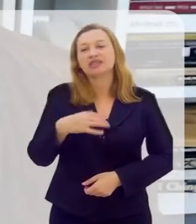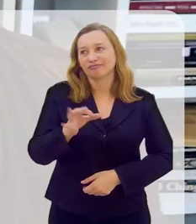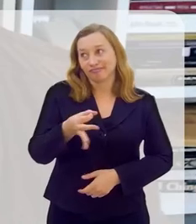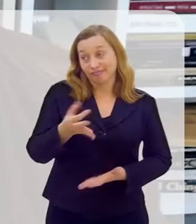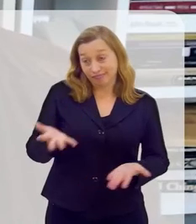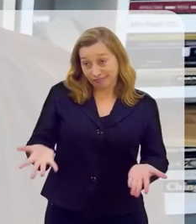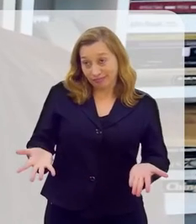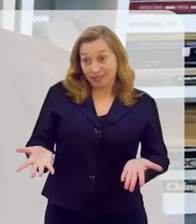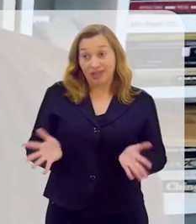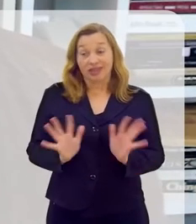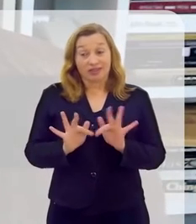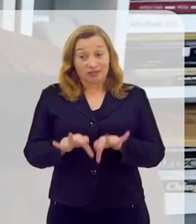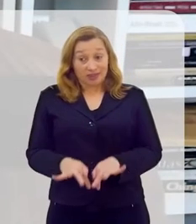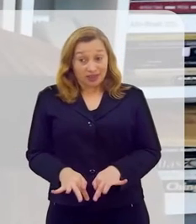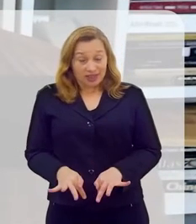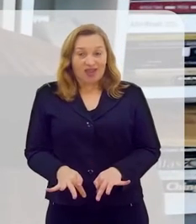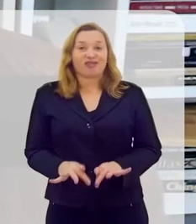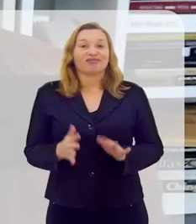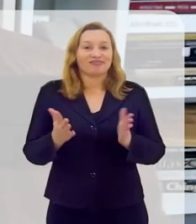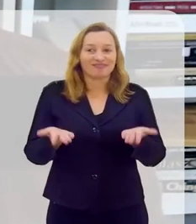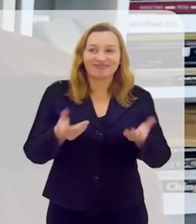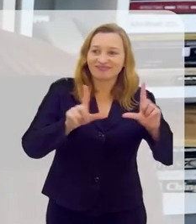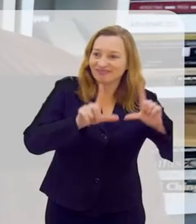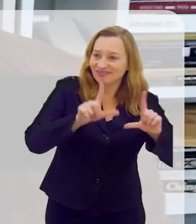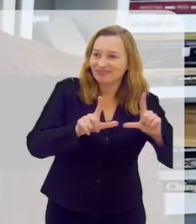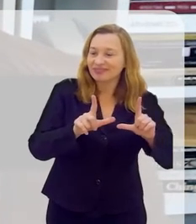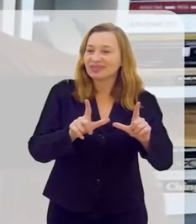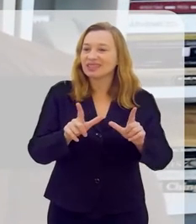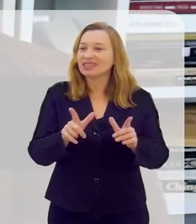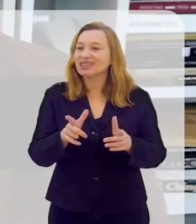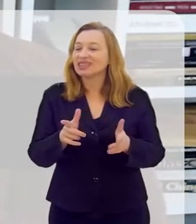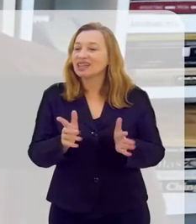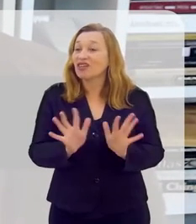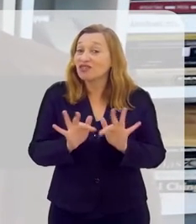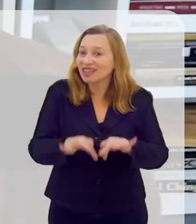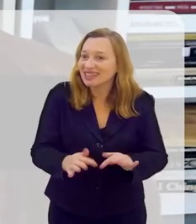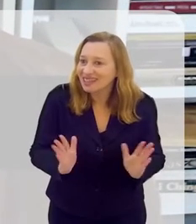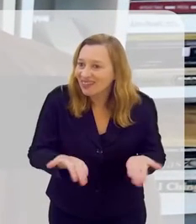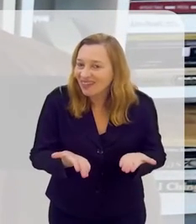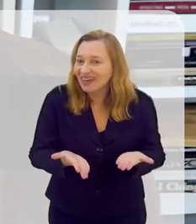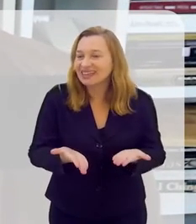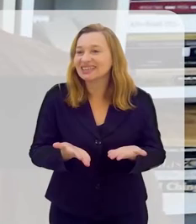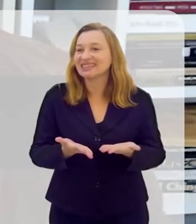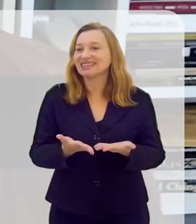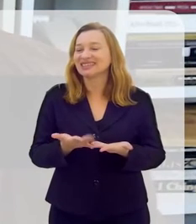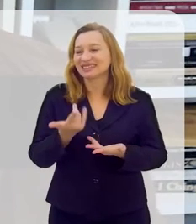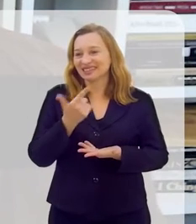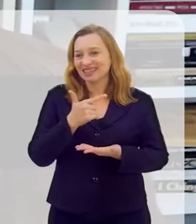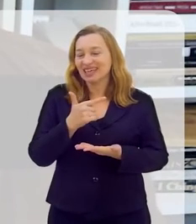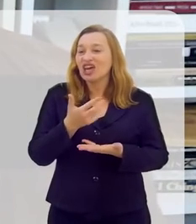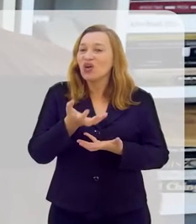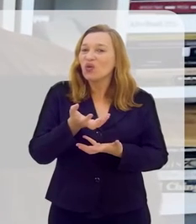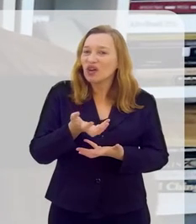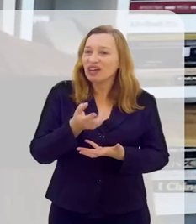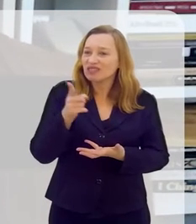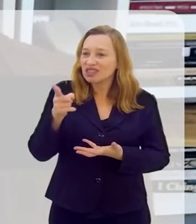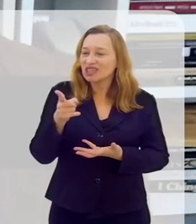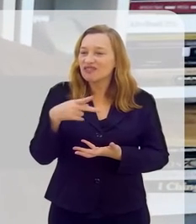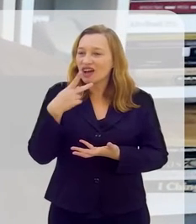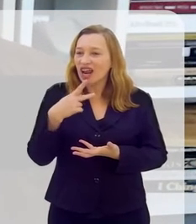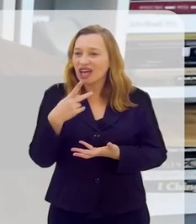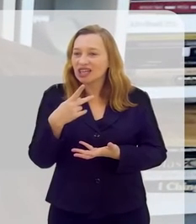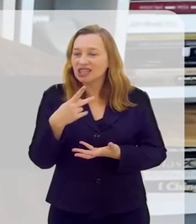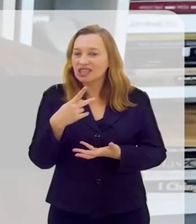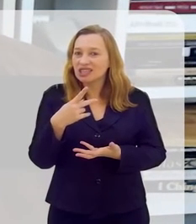bom, evidentemente, nós estamos chegando agora ao final do programa, temos que dar uma fechada. Eu apenas queria que